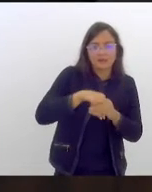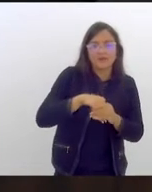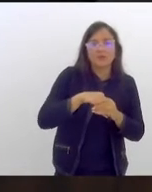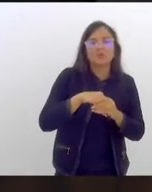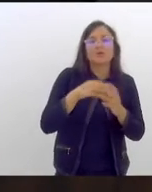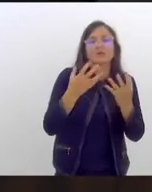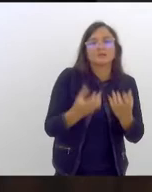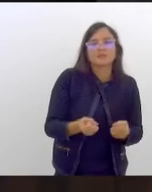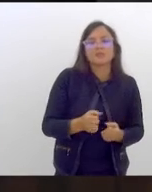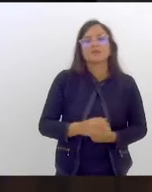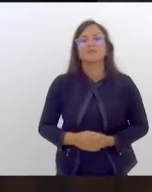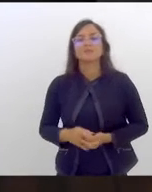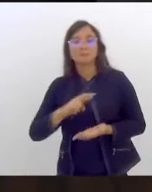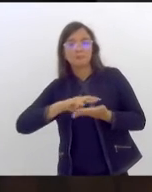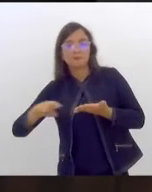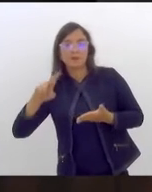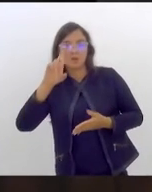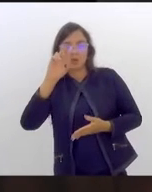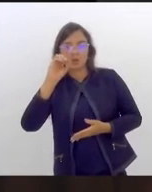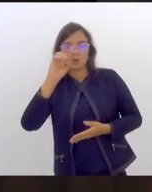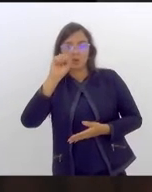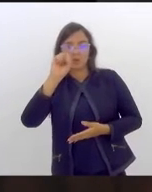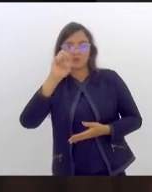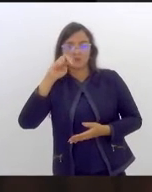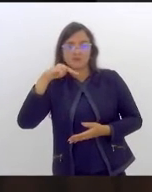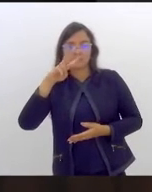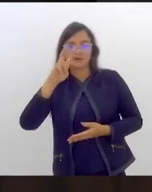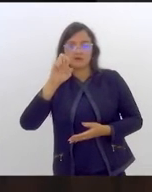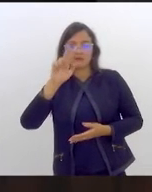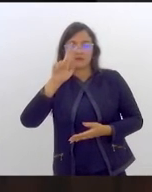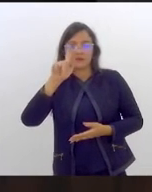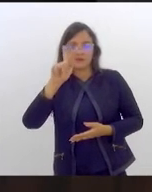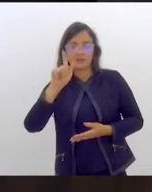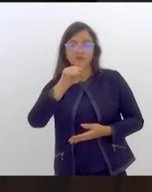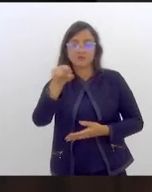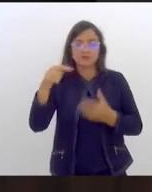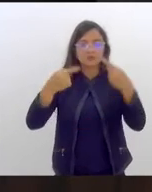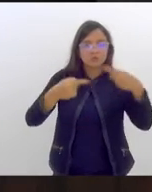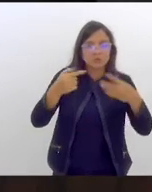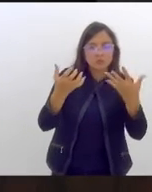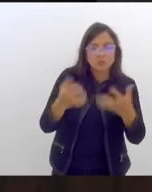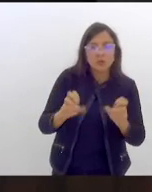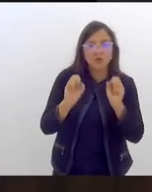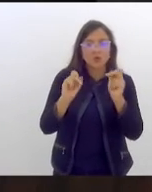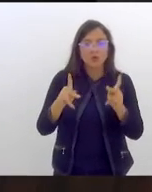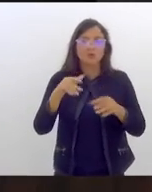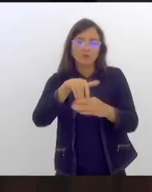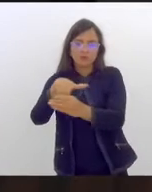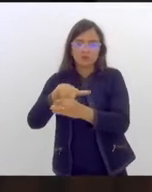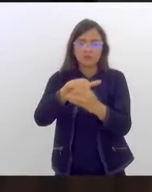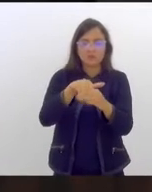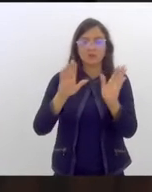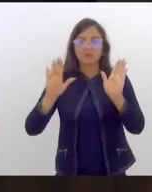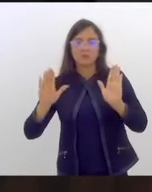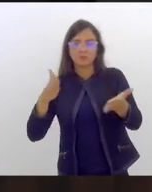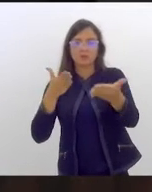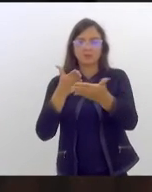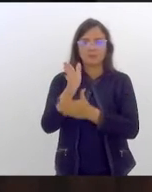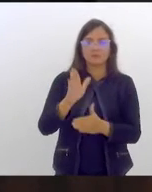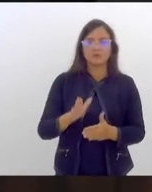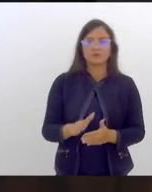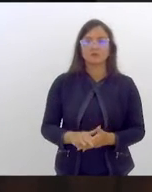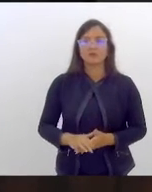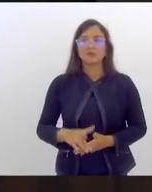Rosenberg em discussão em votação senhores que a prova mas como estão aprovada